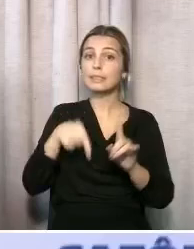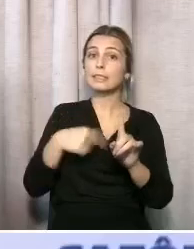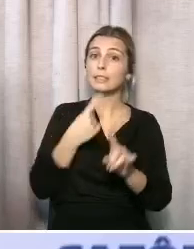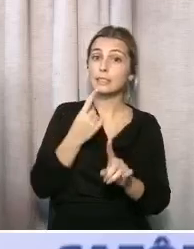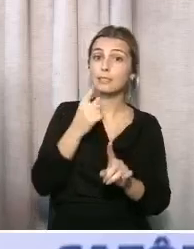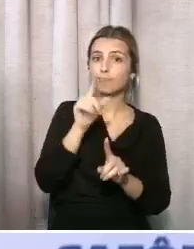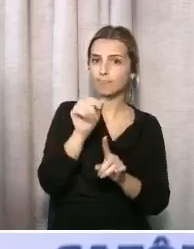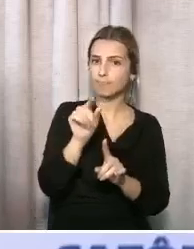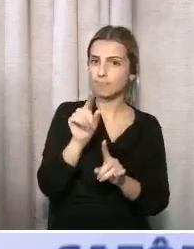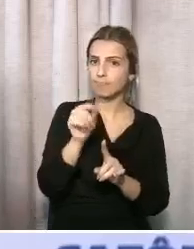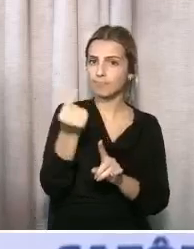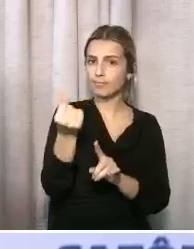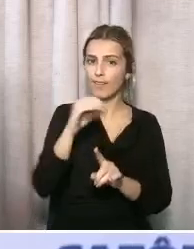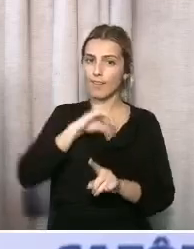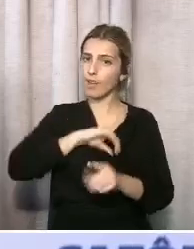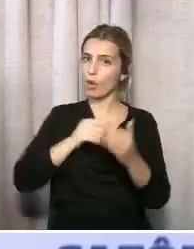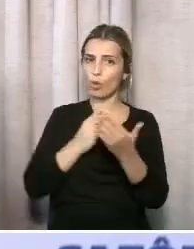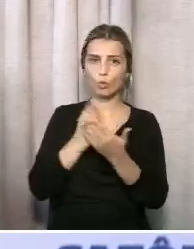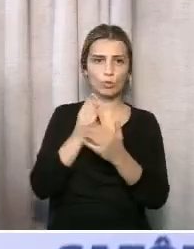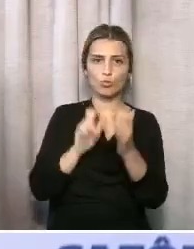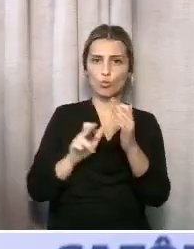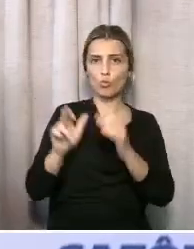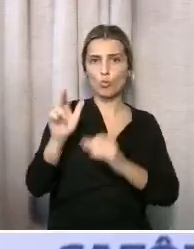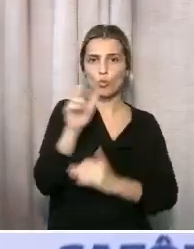nossos pensionistas continuem a melhorar